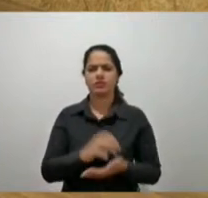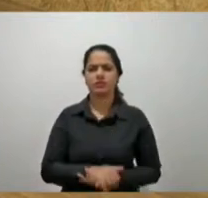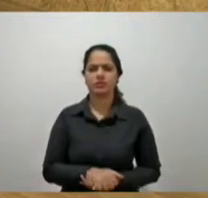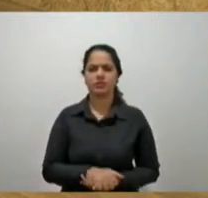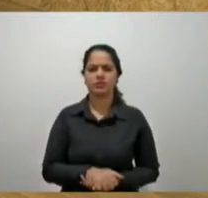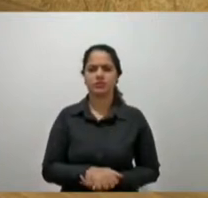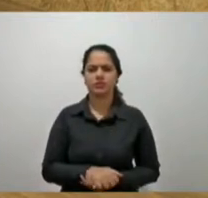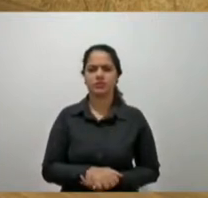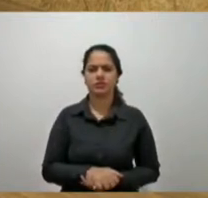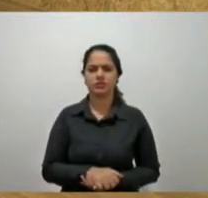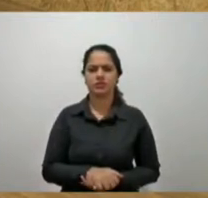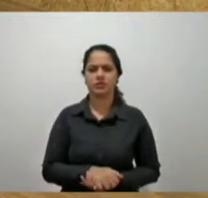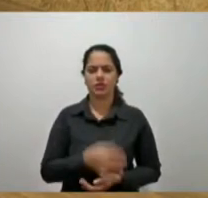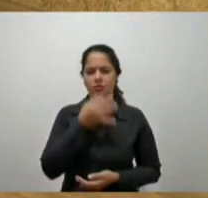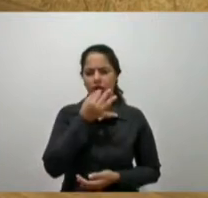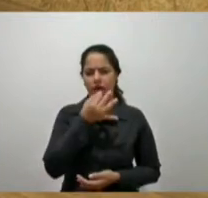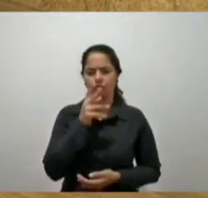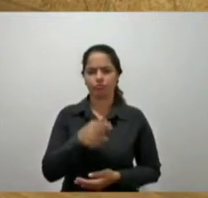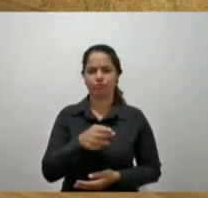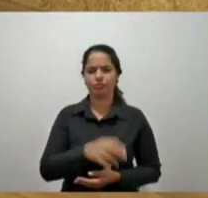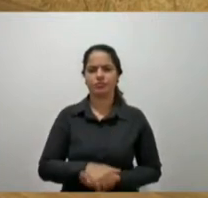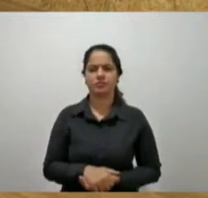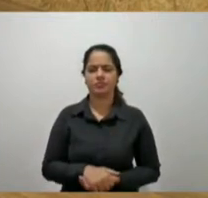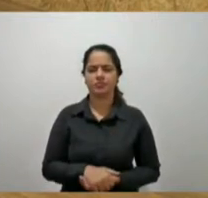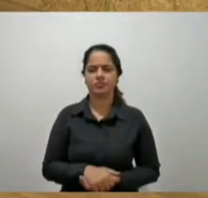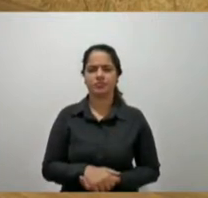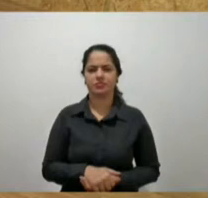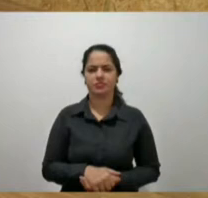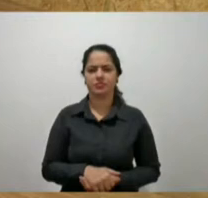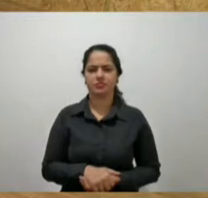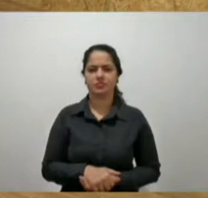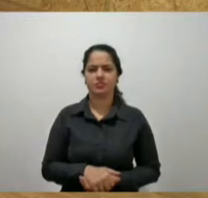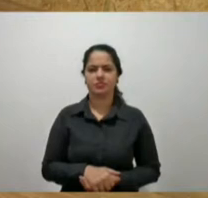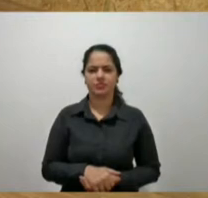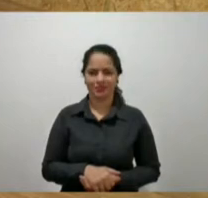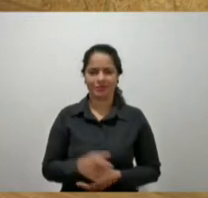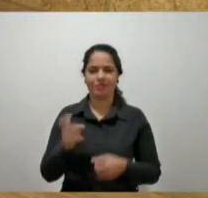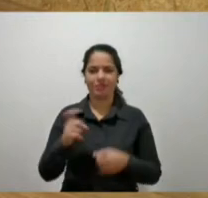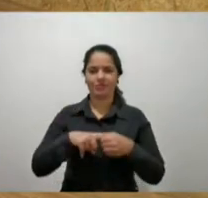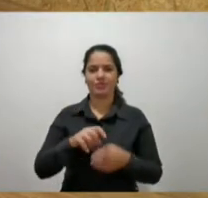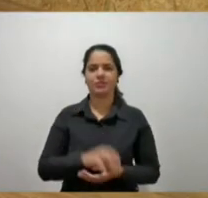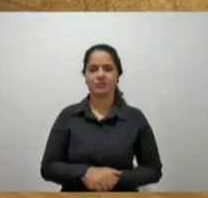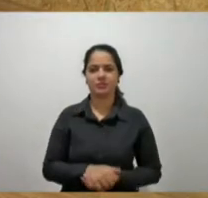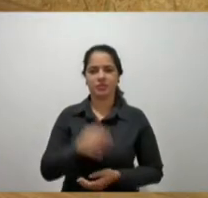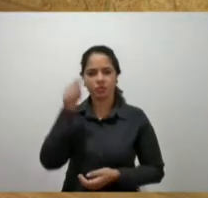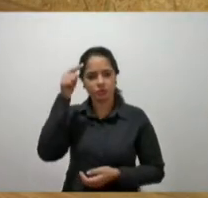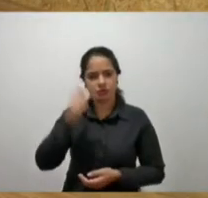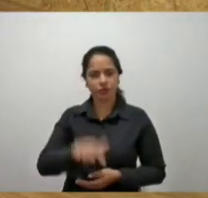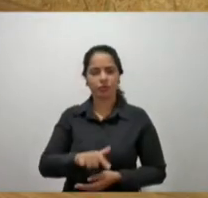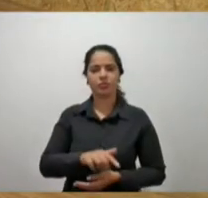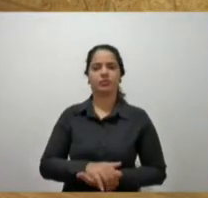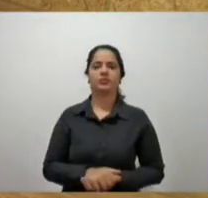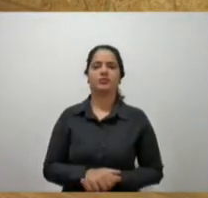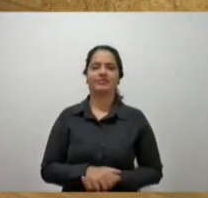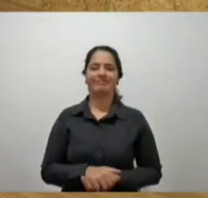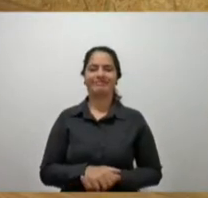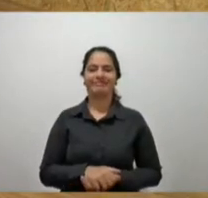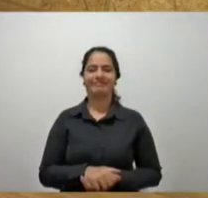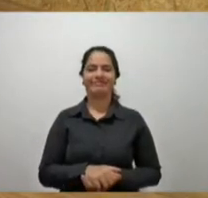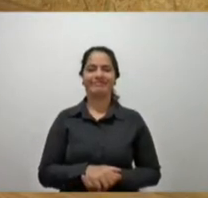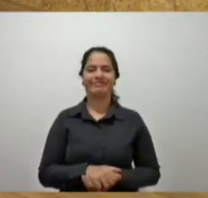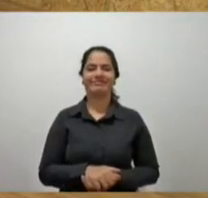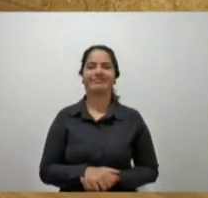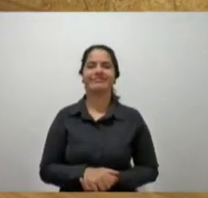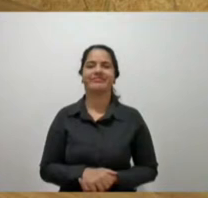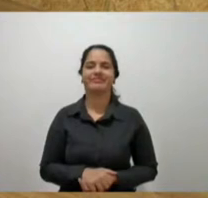Eu perdi o áudio. Cortou seu áudio. Agora voltou. Te ouço bem. Quer dizer, não ouço não. Não, voltou do Bruno só.